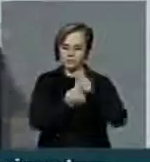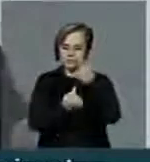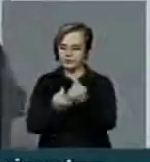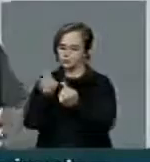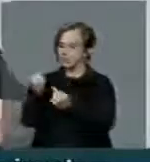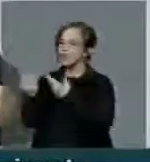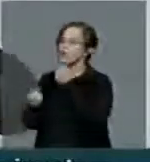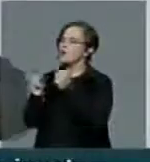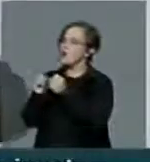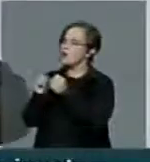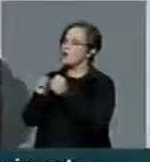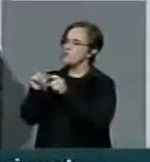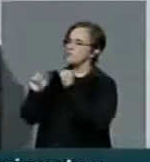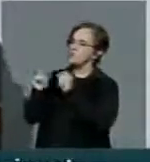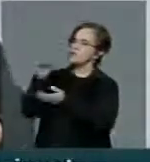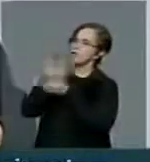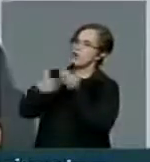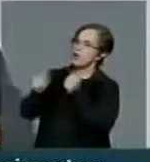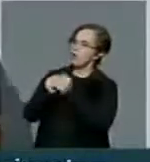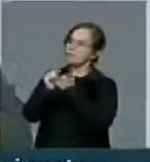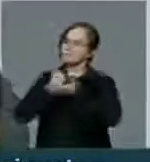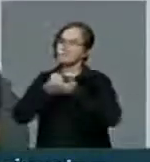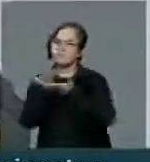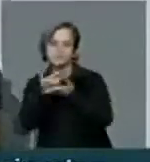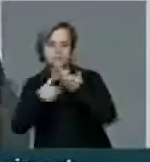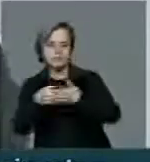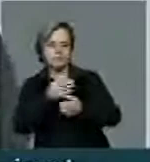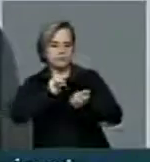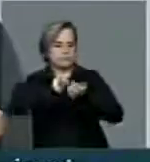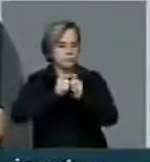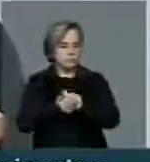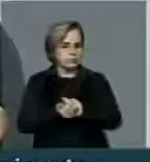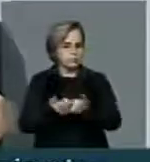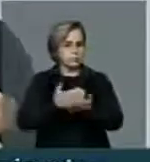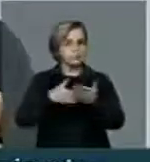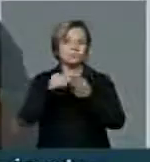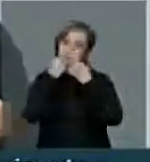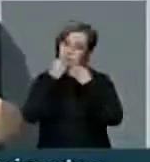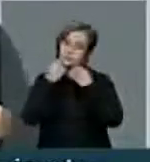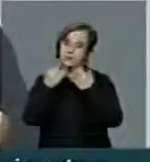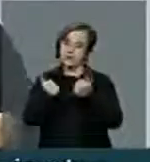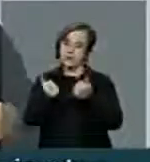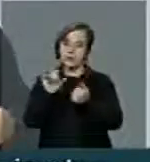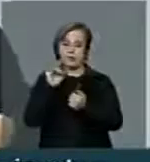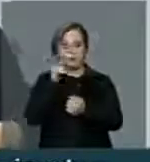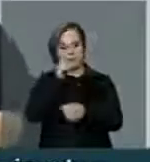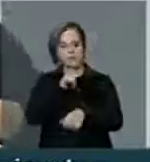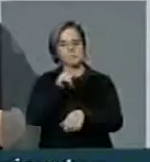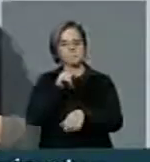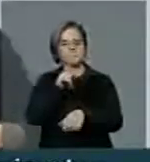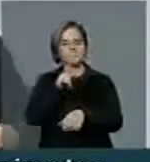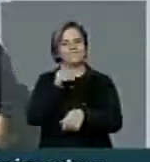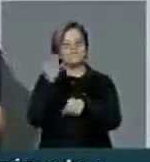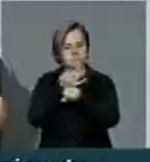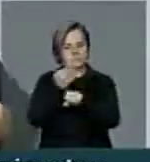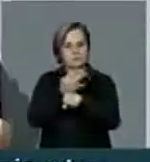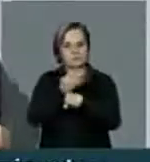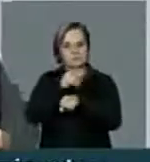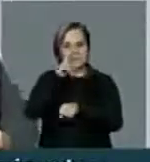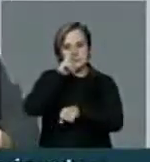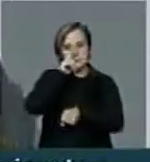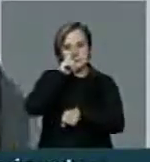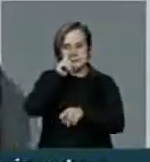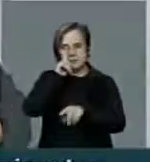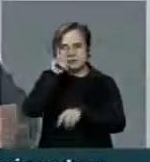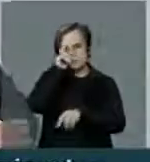fazer, como é que está sendo feito, qual é o olhar. Tá? Isso está funcionando muito bem, isso só dá trabalho do ponto de vista operacional, mas a